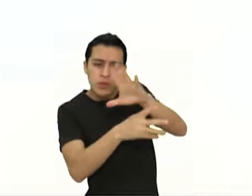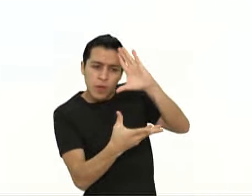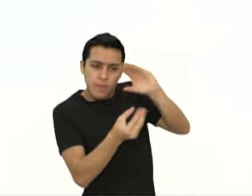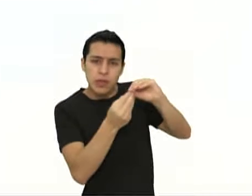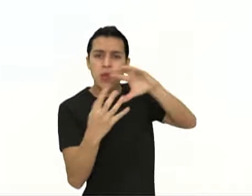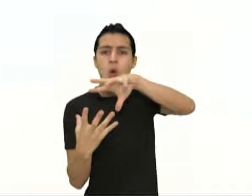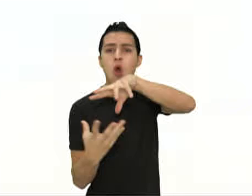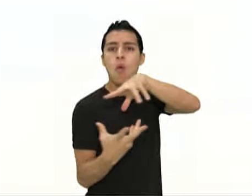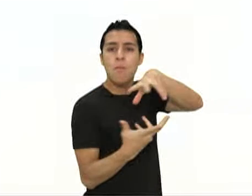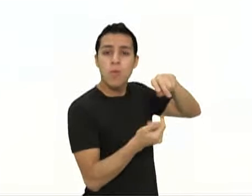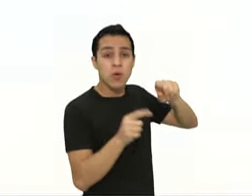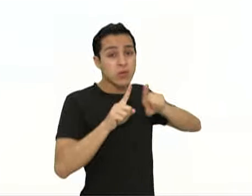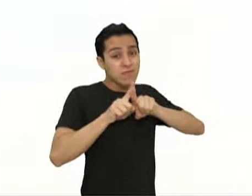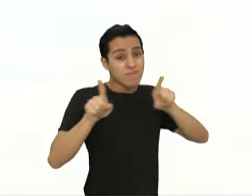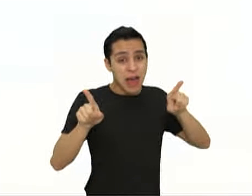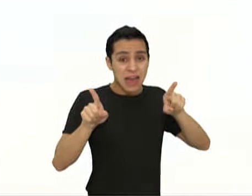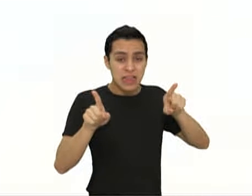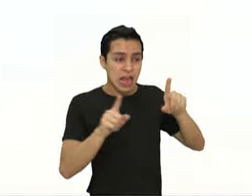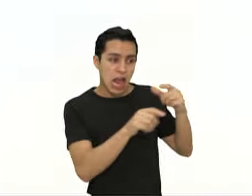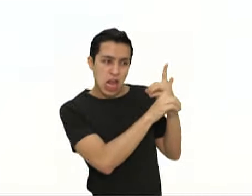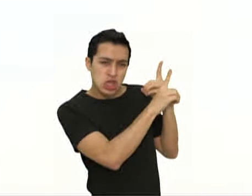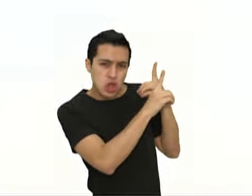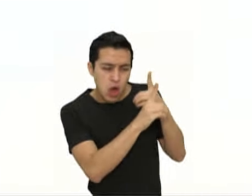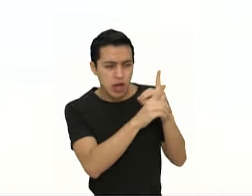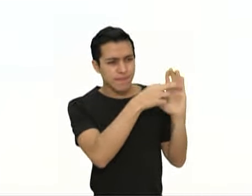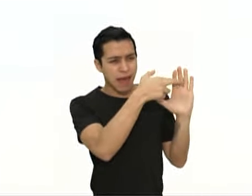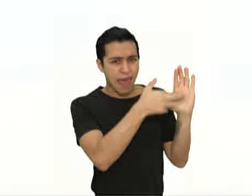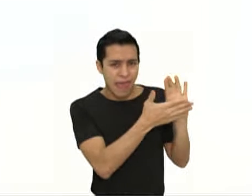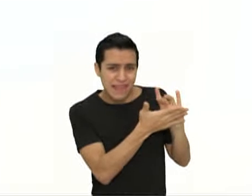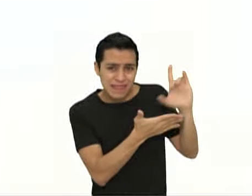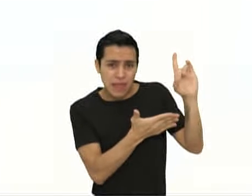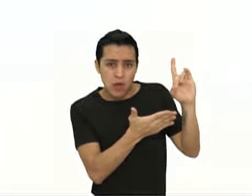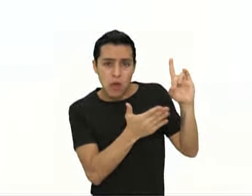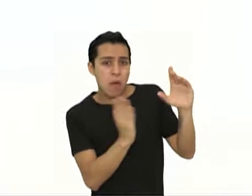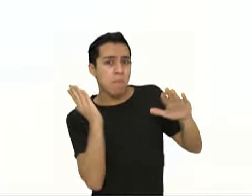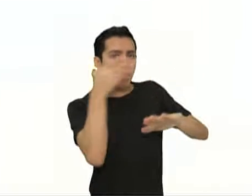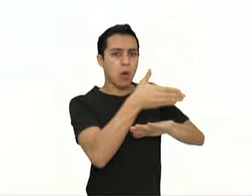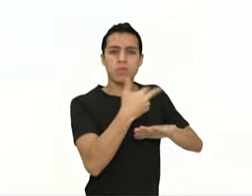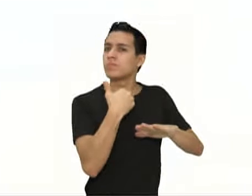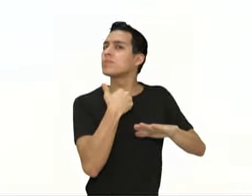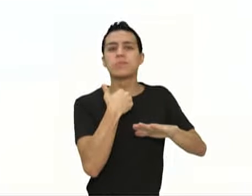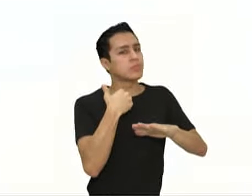ela não poderia ultrapassar os dogmas, revelados pela fé, tá?